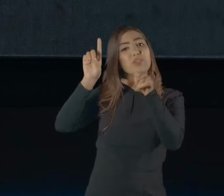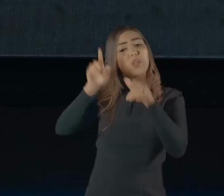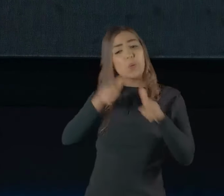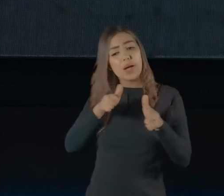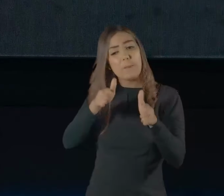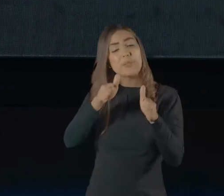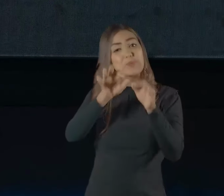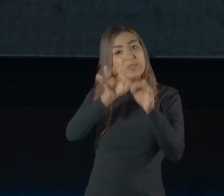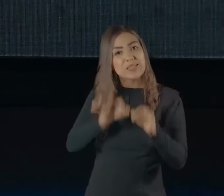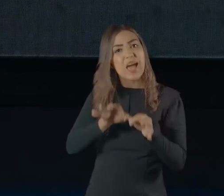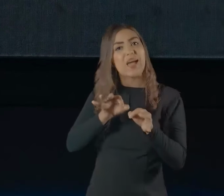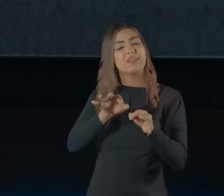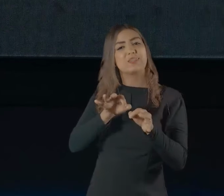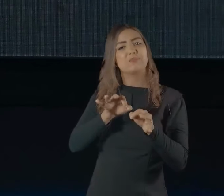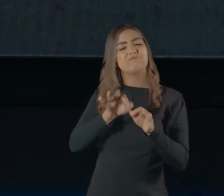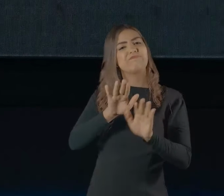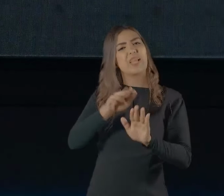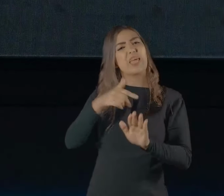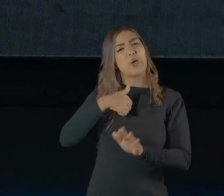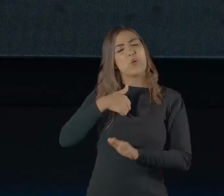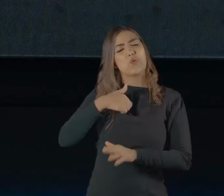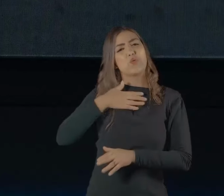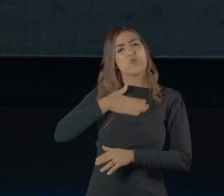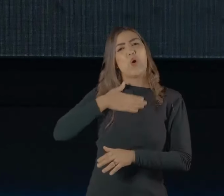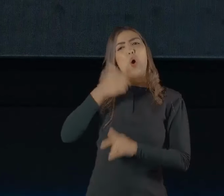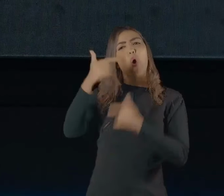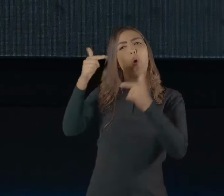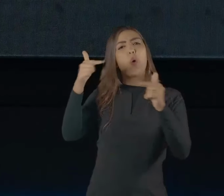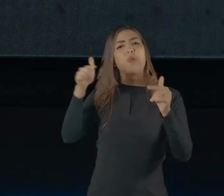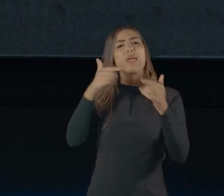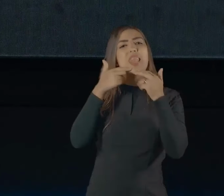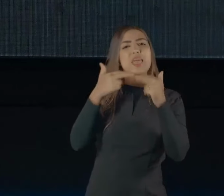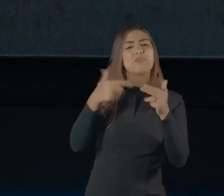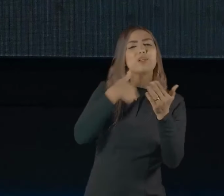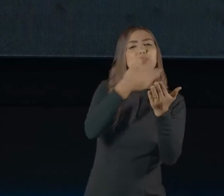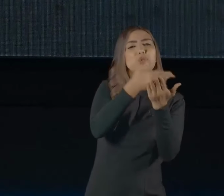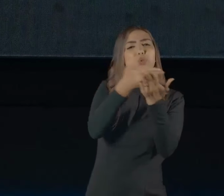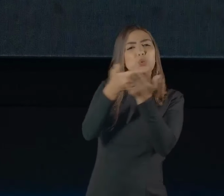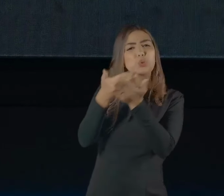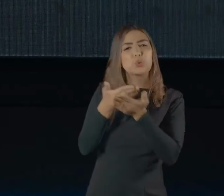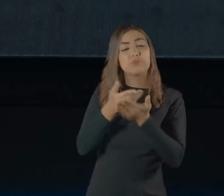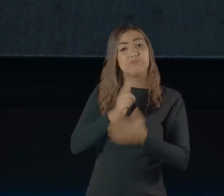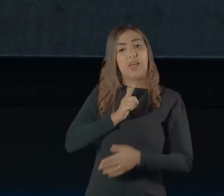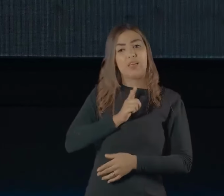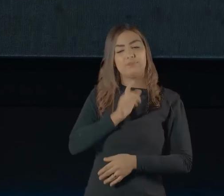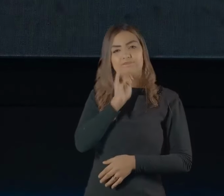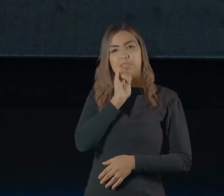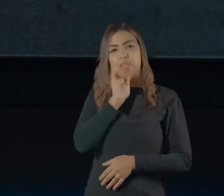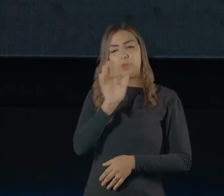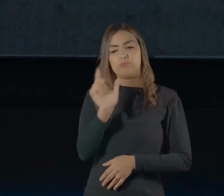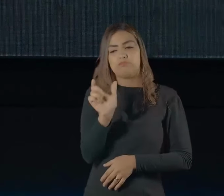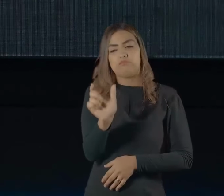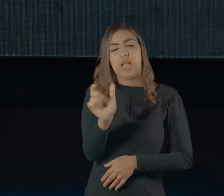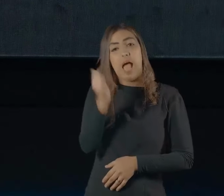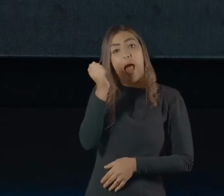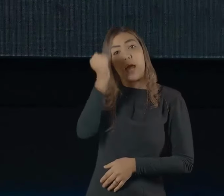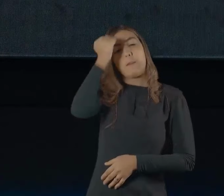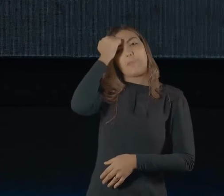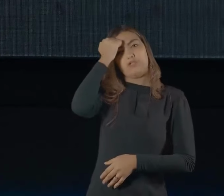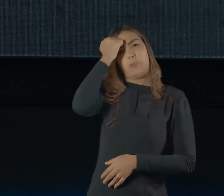gosto muito de estudar as línguas originais. A palavra arrependimento no grego,